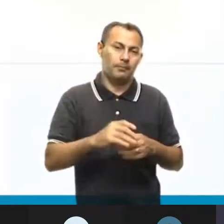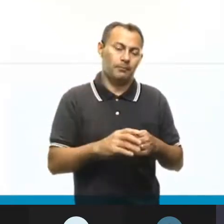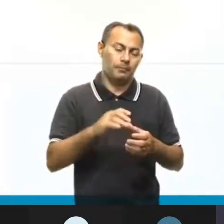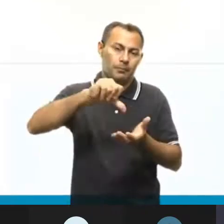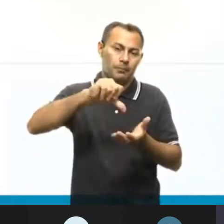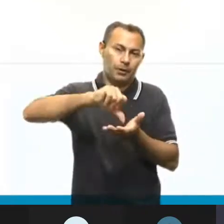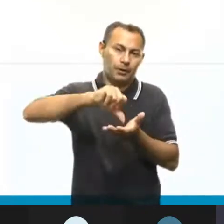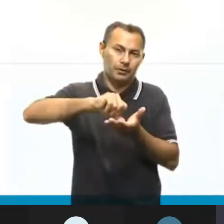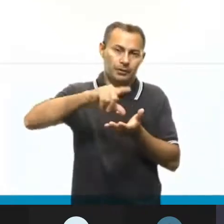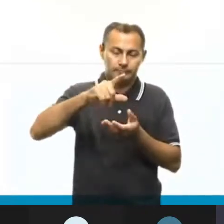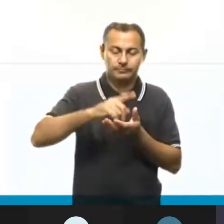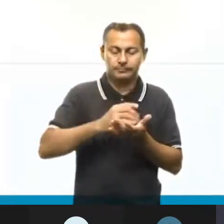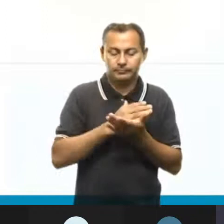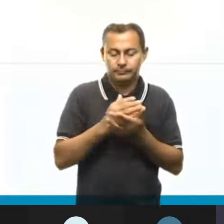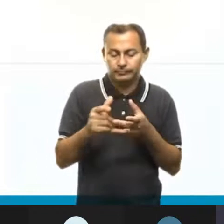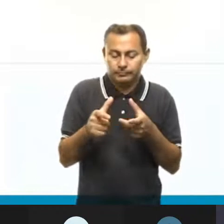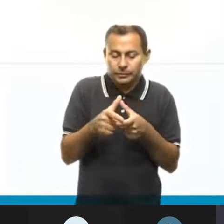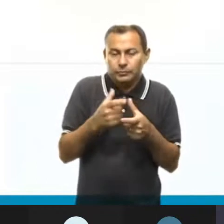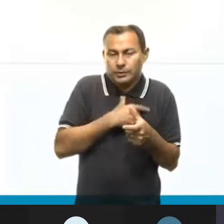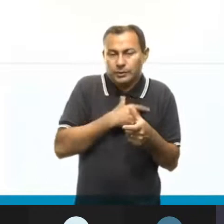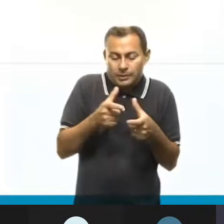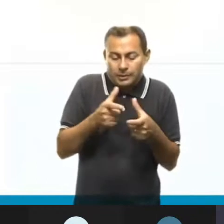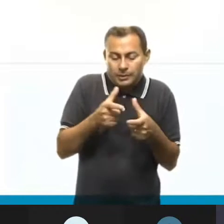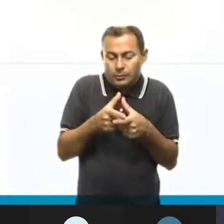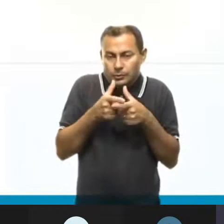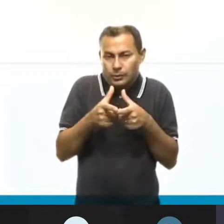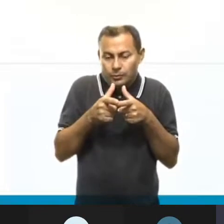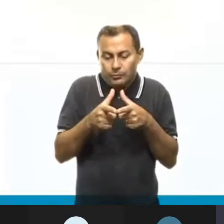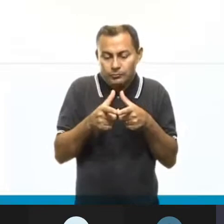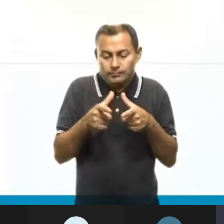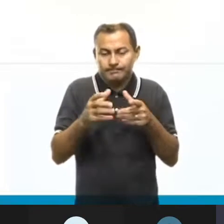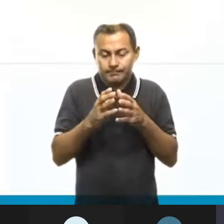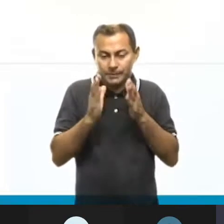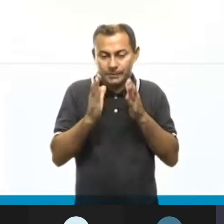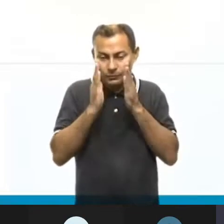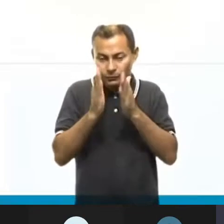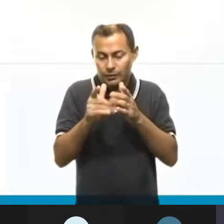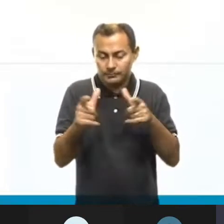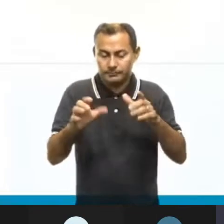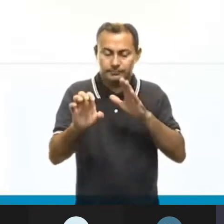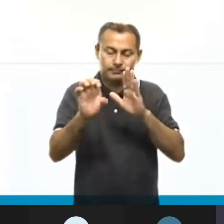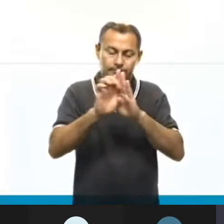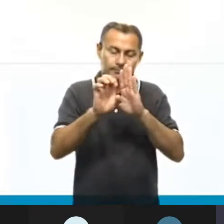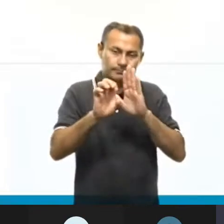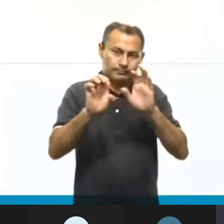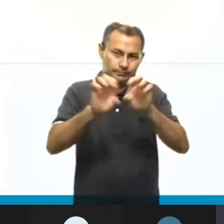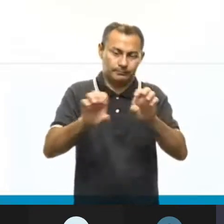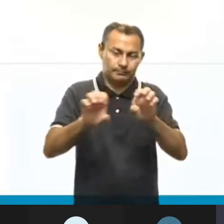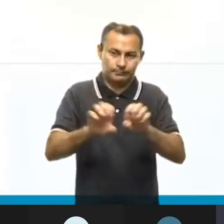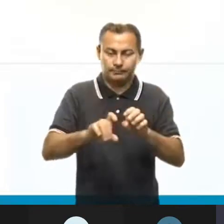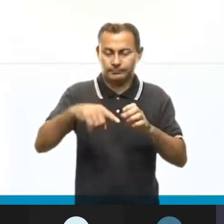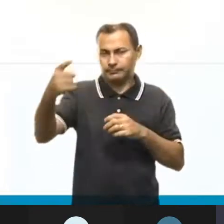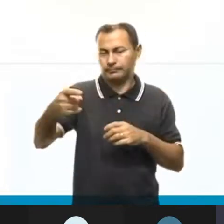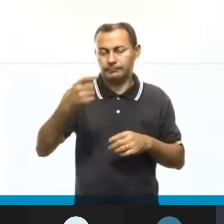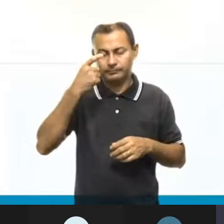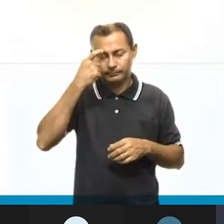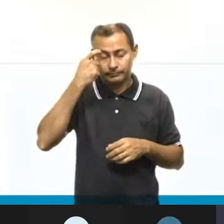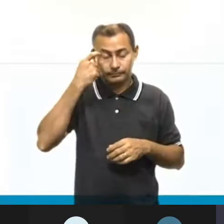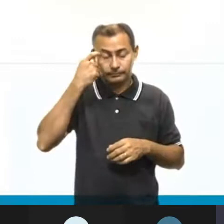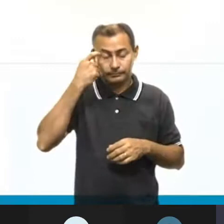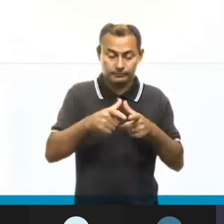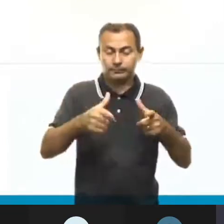a gente vai sempre começar da menor objetiva para, né, conseguir dar o foco ali na estrutura e depois a gente passa, então,